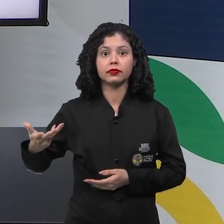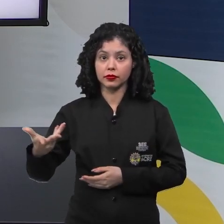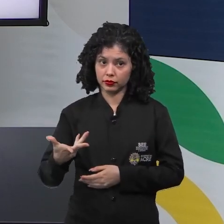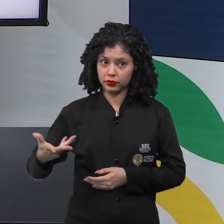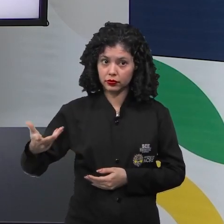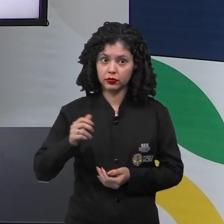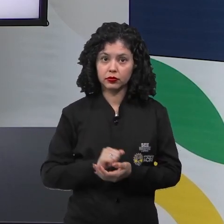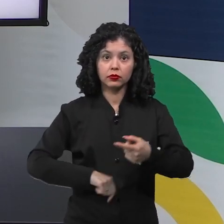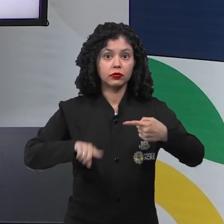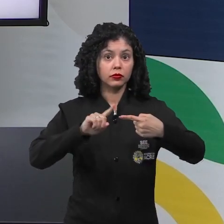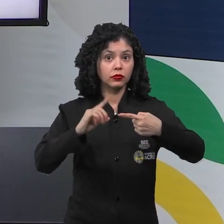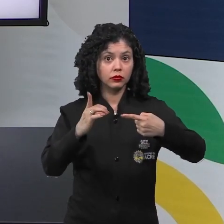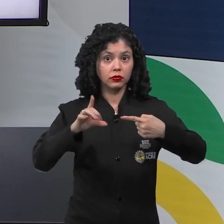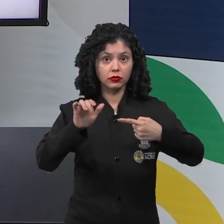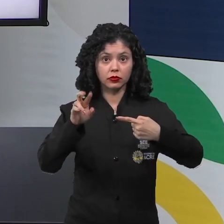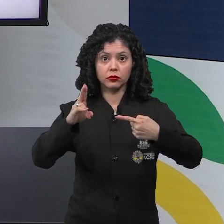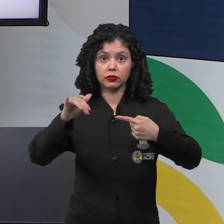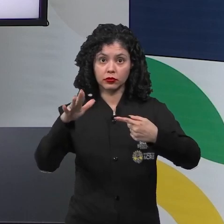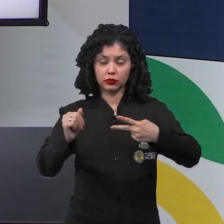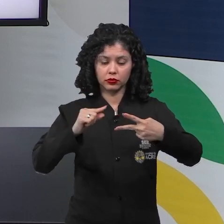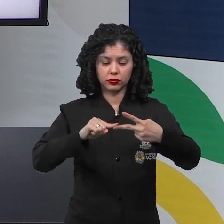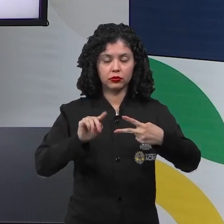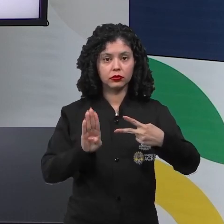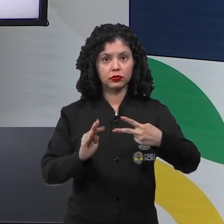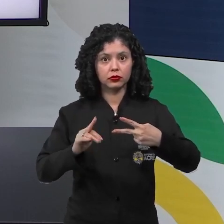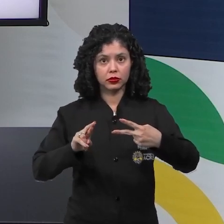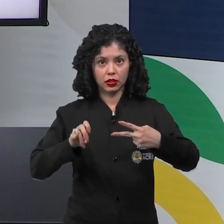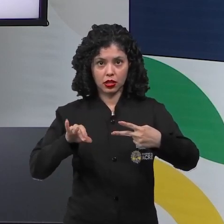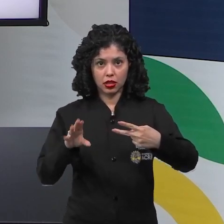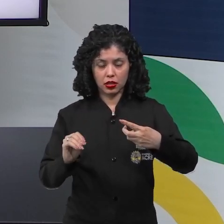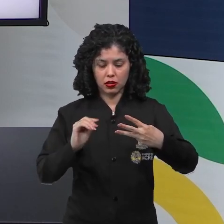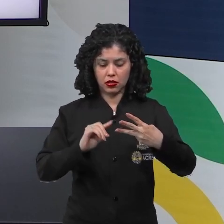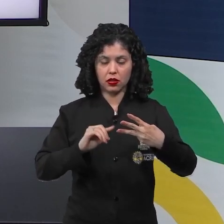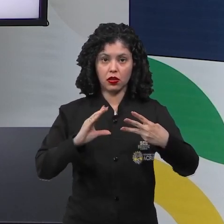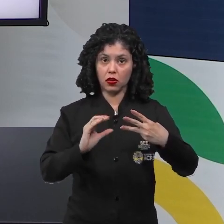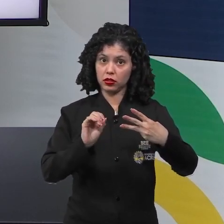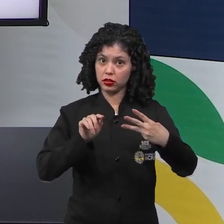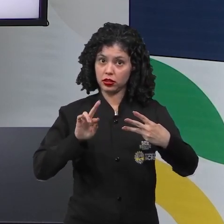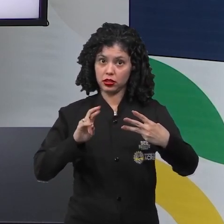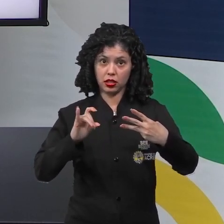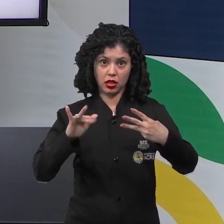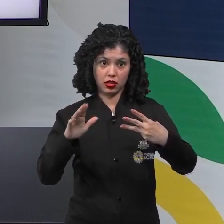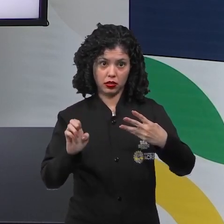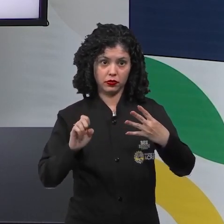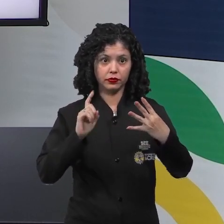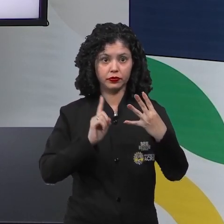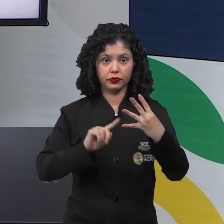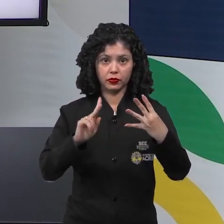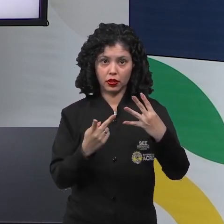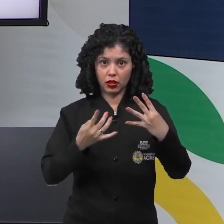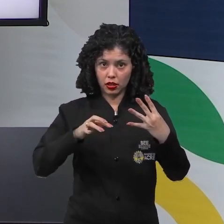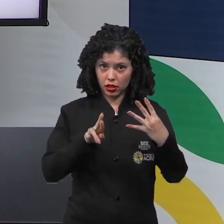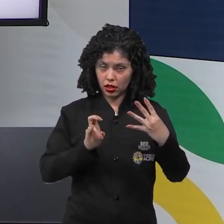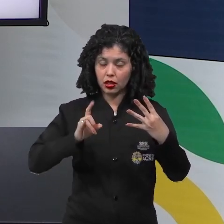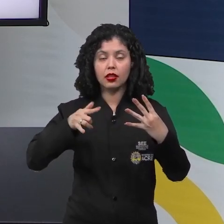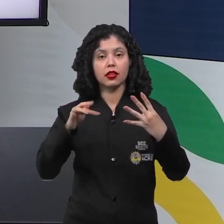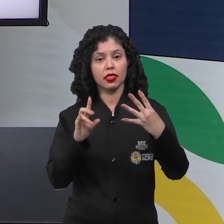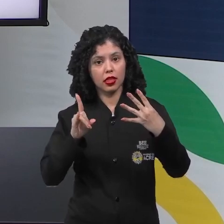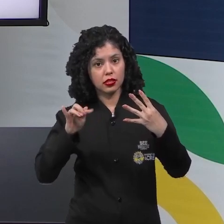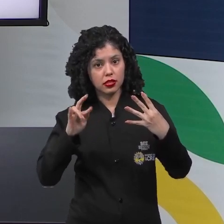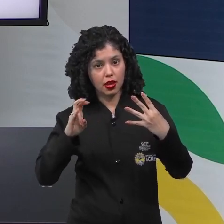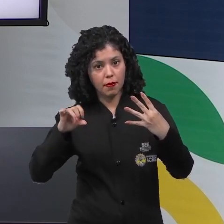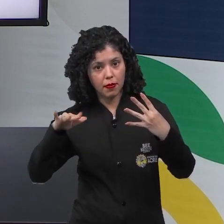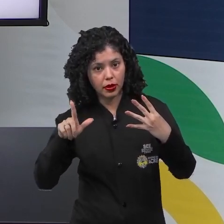base decimal, binário, octal e hexadecimal. No